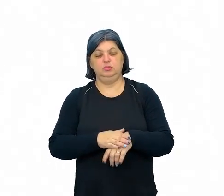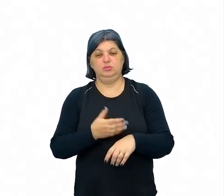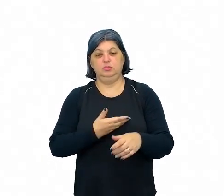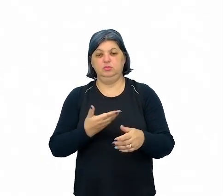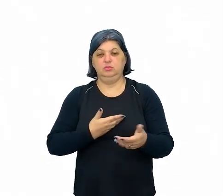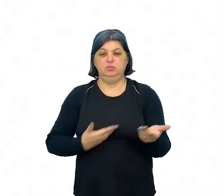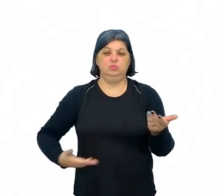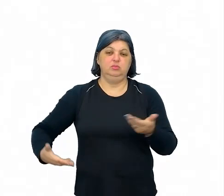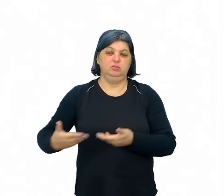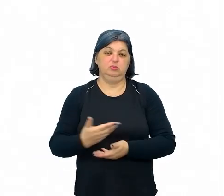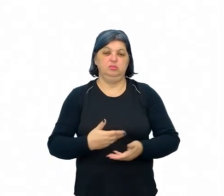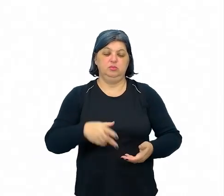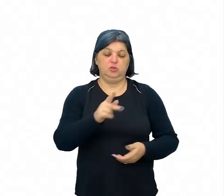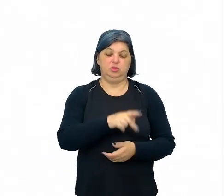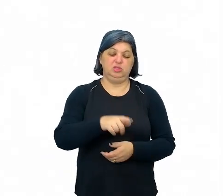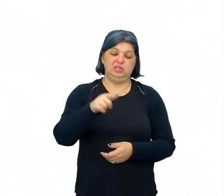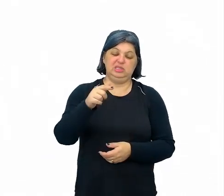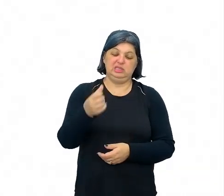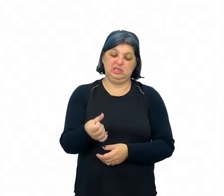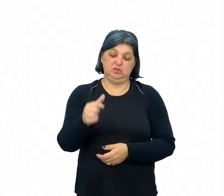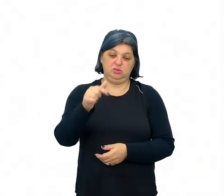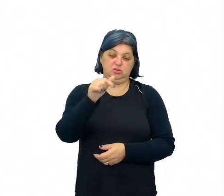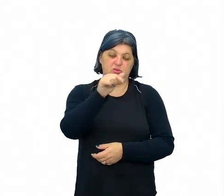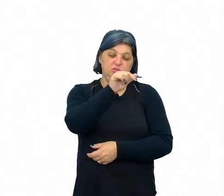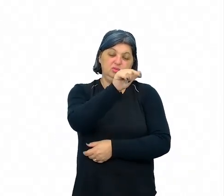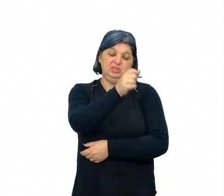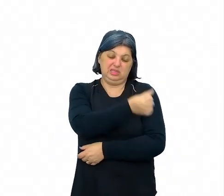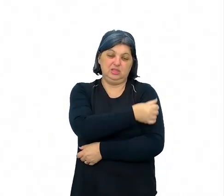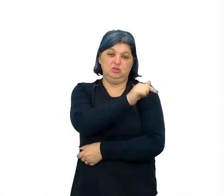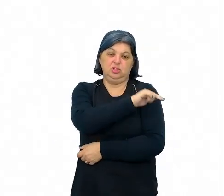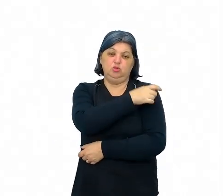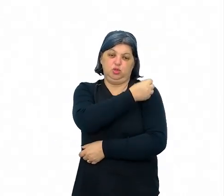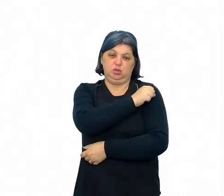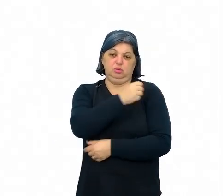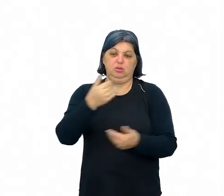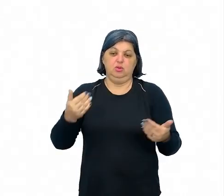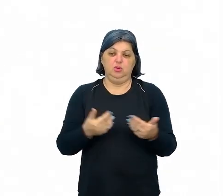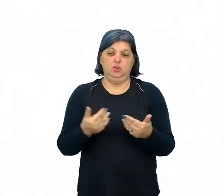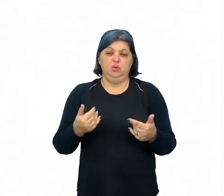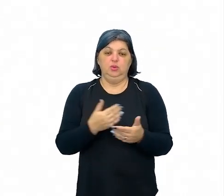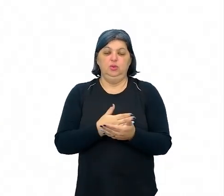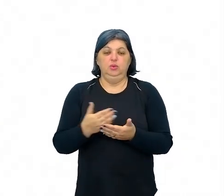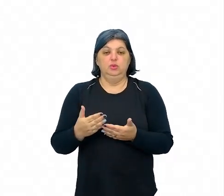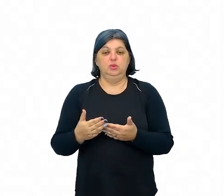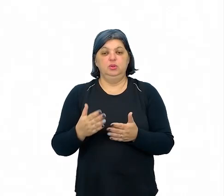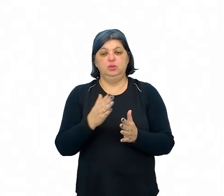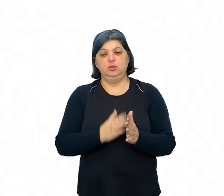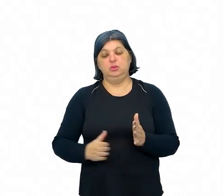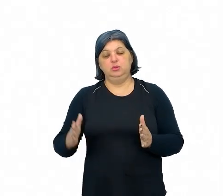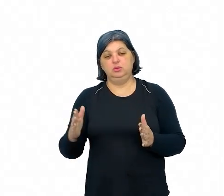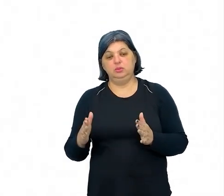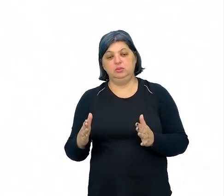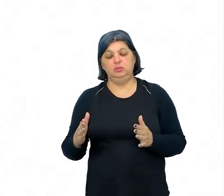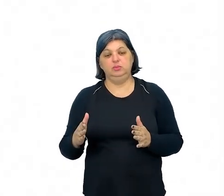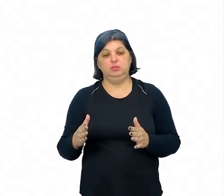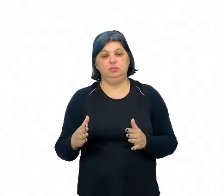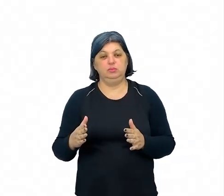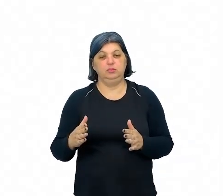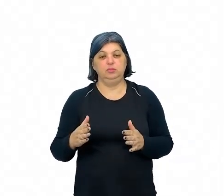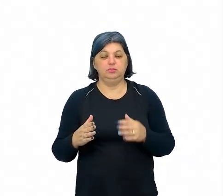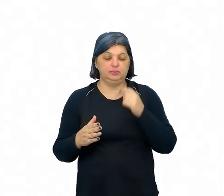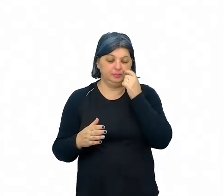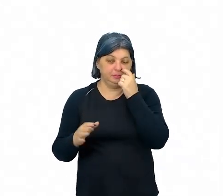do sexto, do sétimo, do oitavo. Nós estamos começando hoje, nessa formação da semana A, formação de etapa,